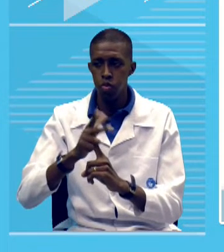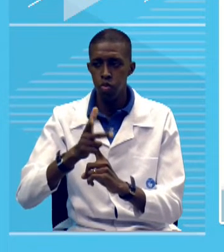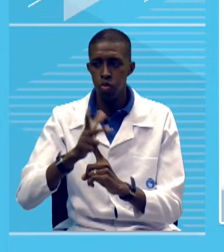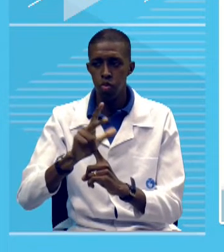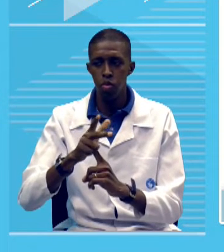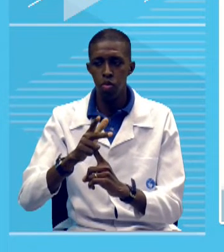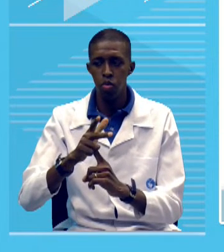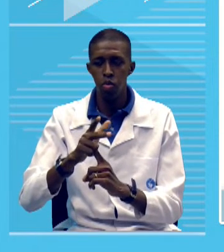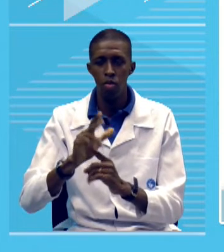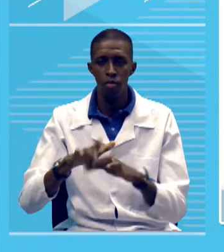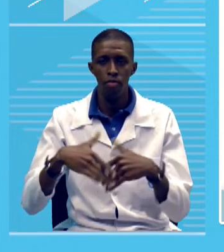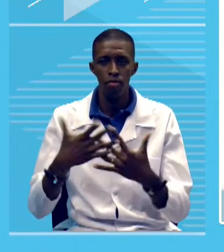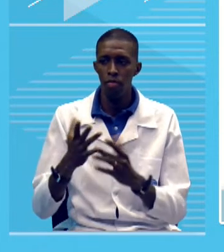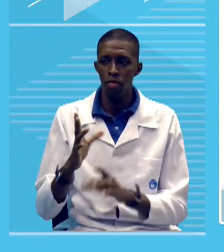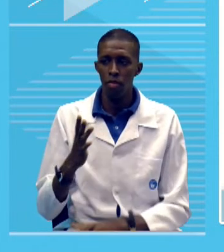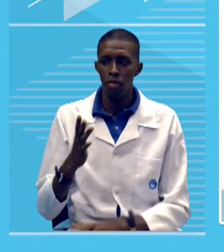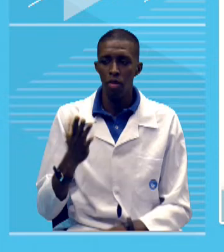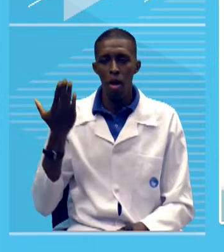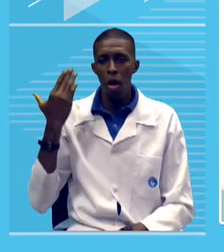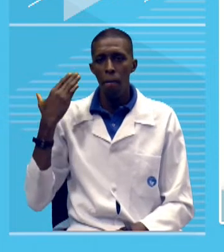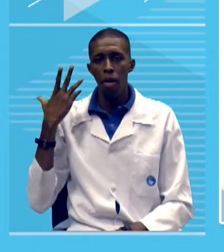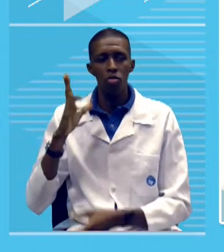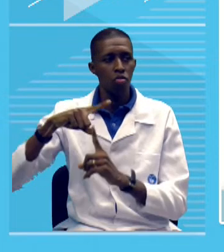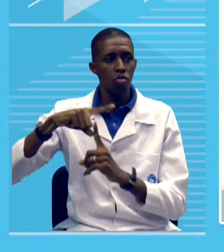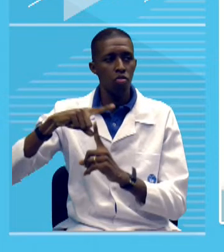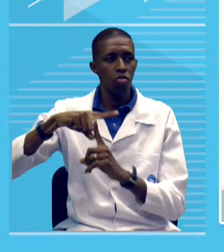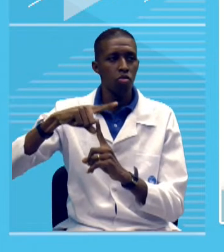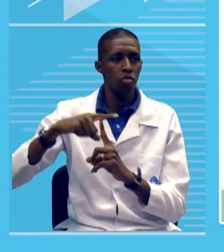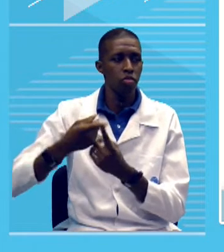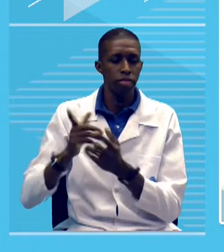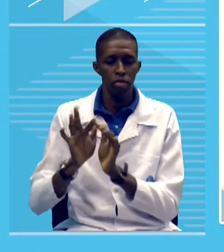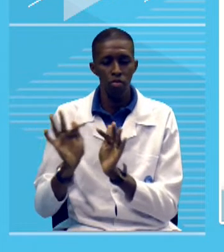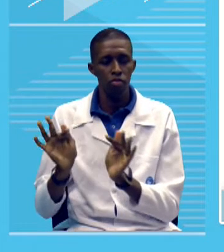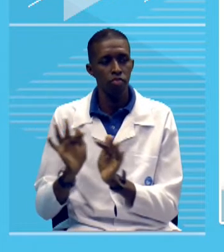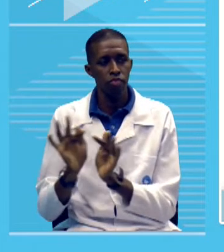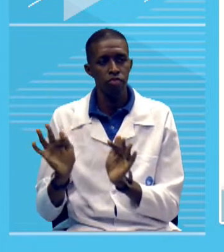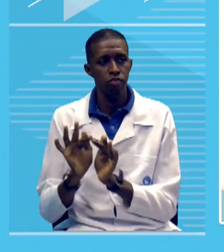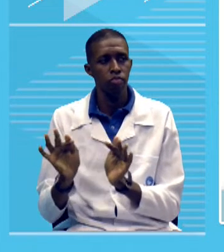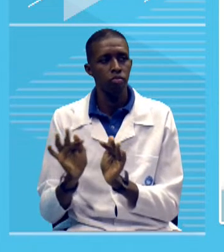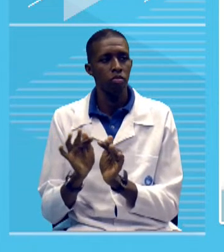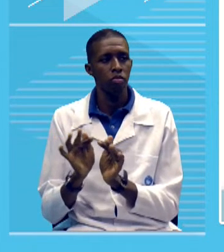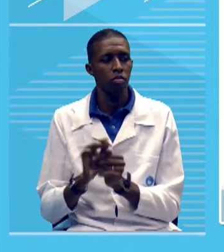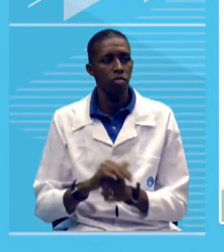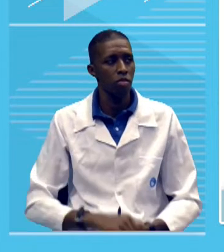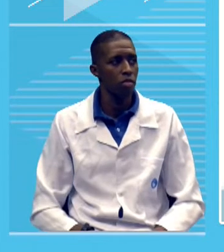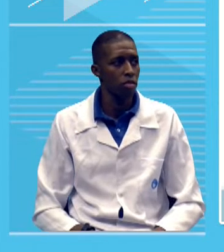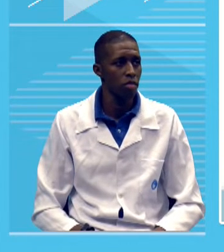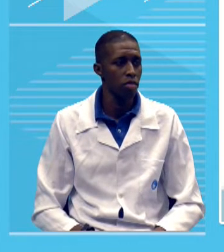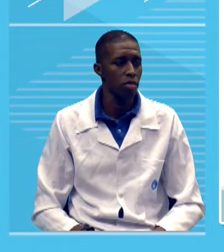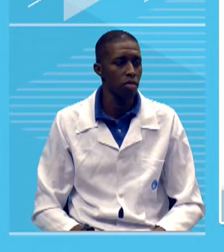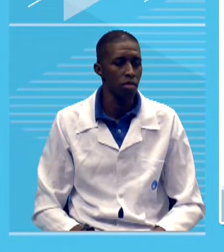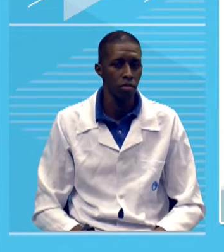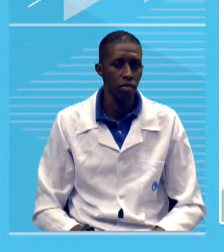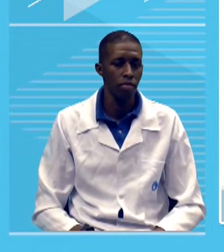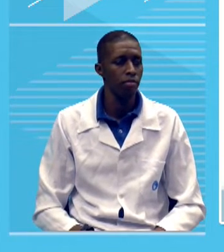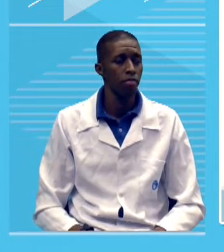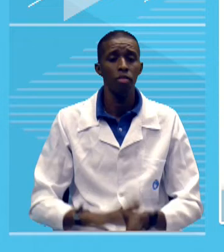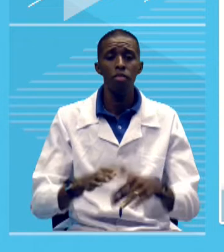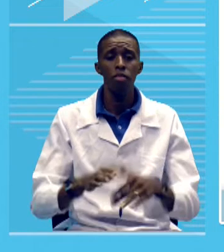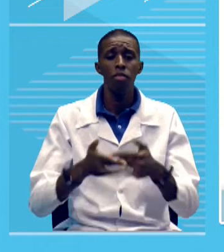energia merda e amar só onde vocês moram em uma tem algum